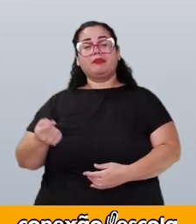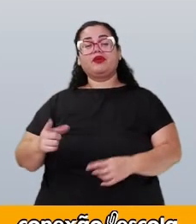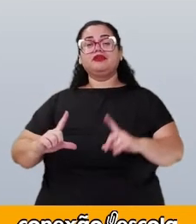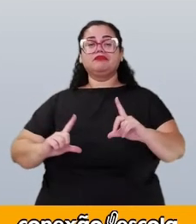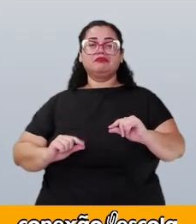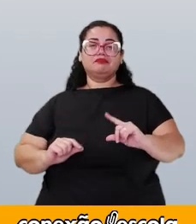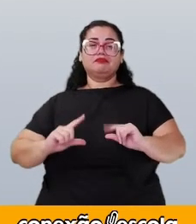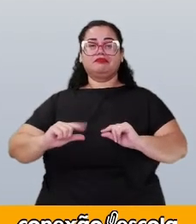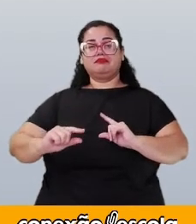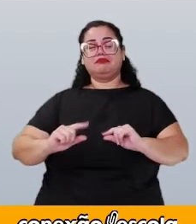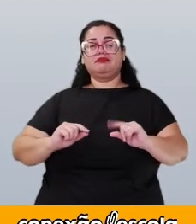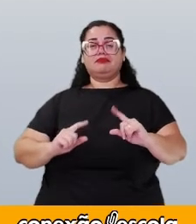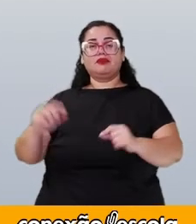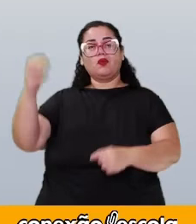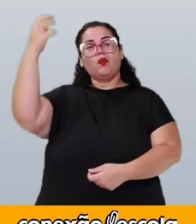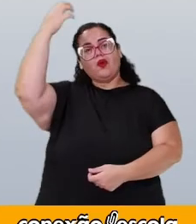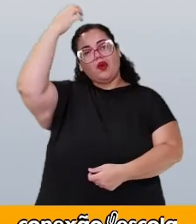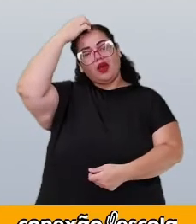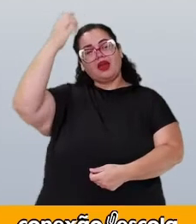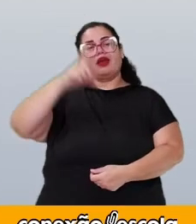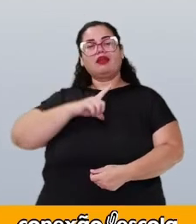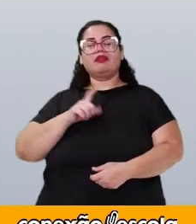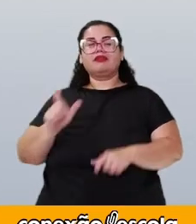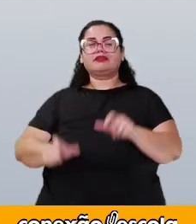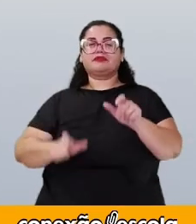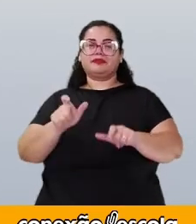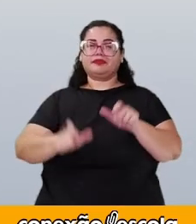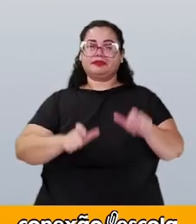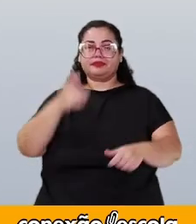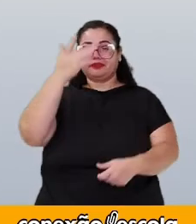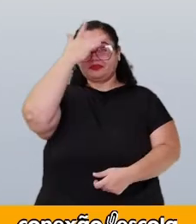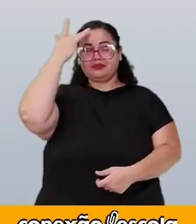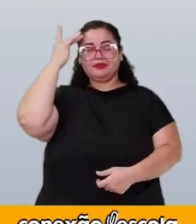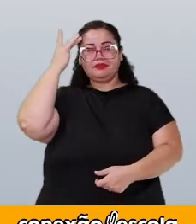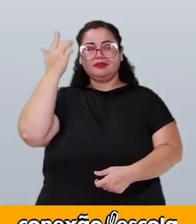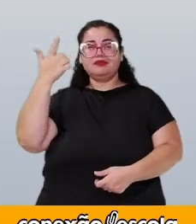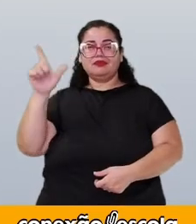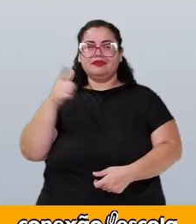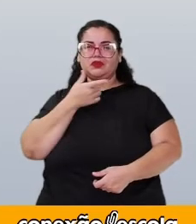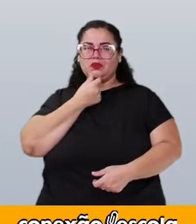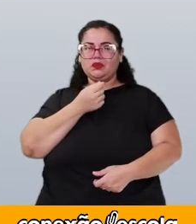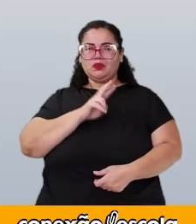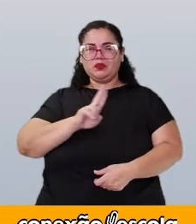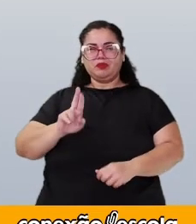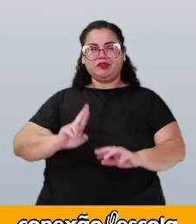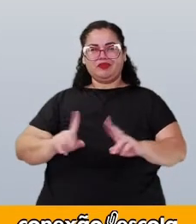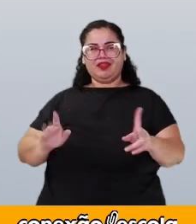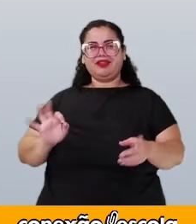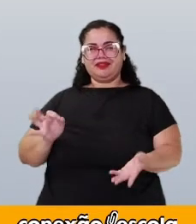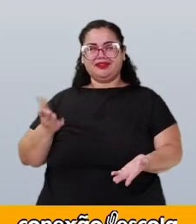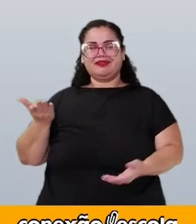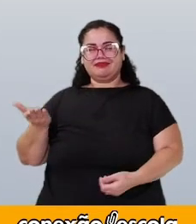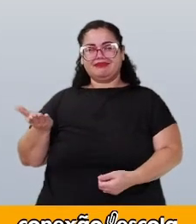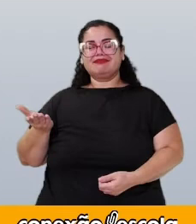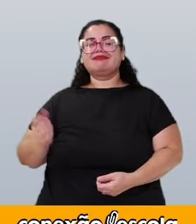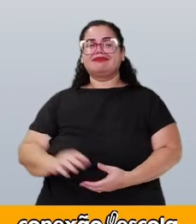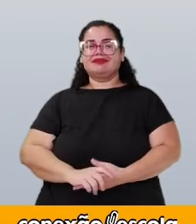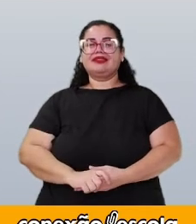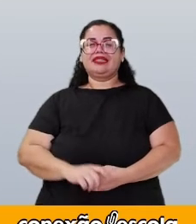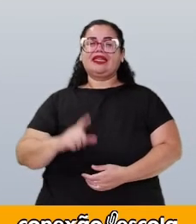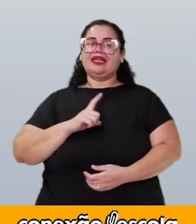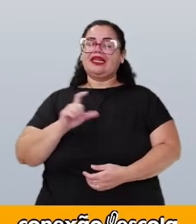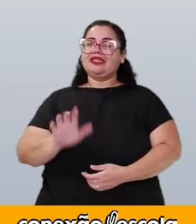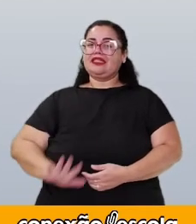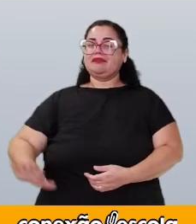com o rei, tem o personagem Goneril, nome diferente, né? Vocês viram que tem um